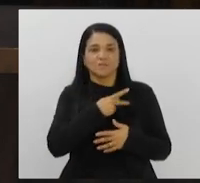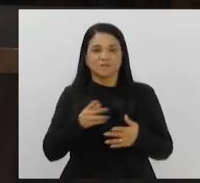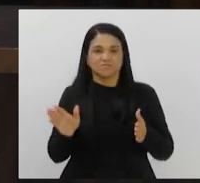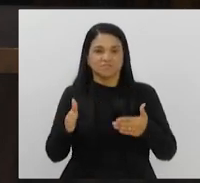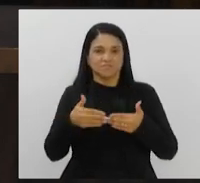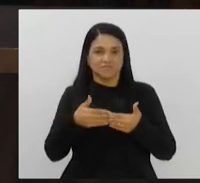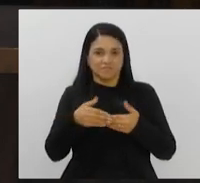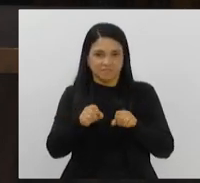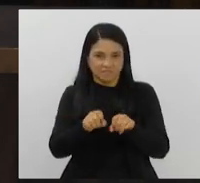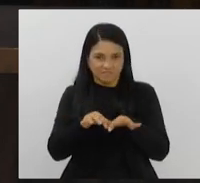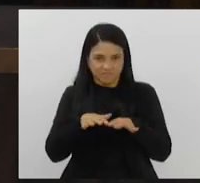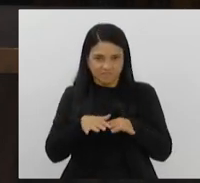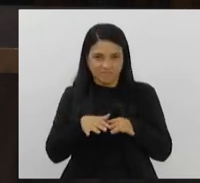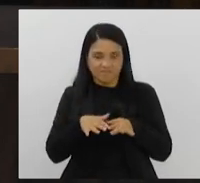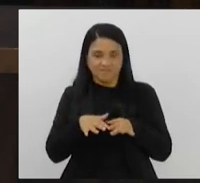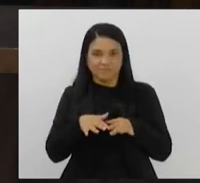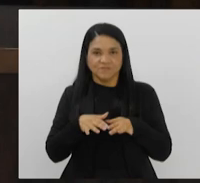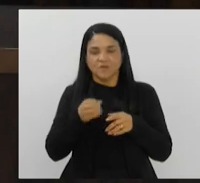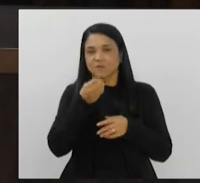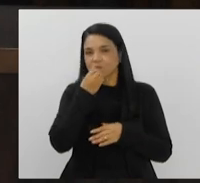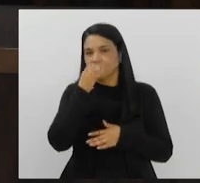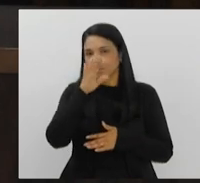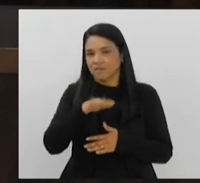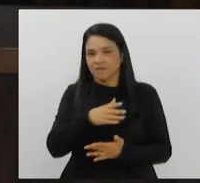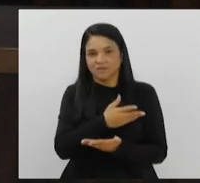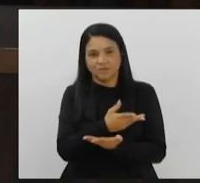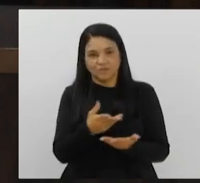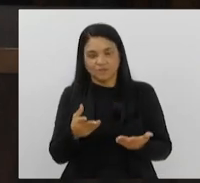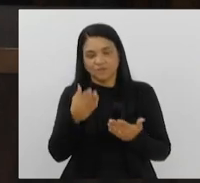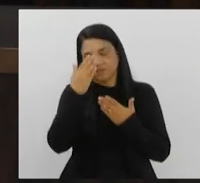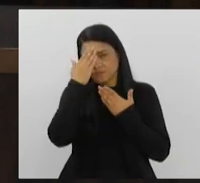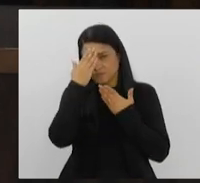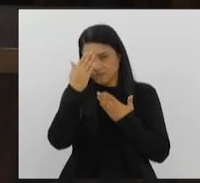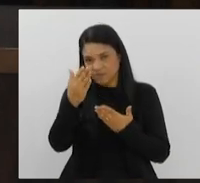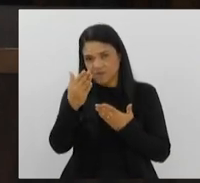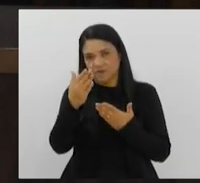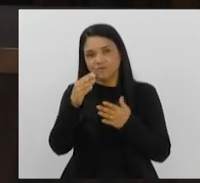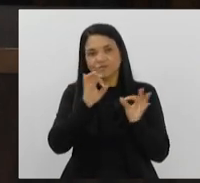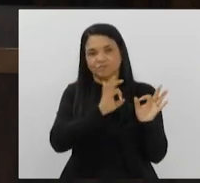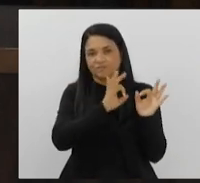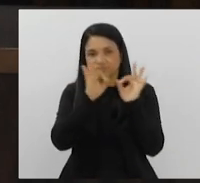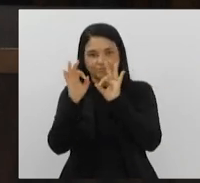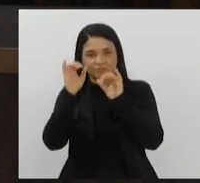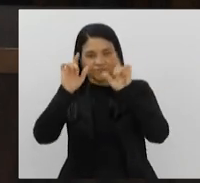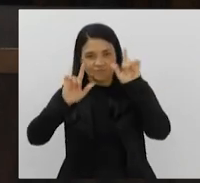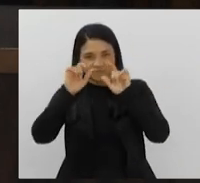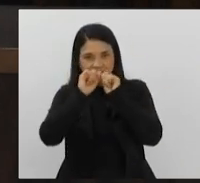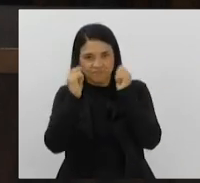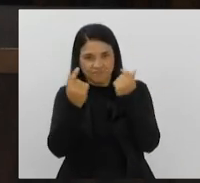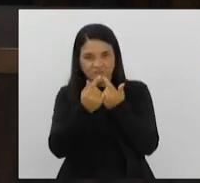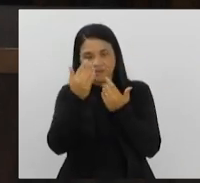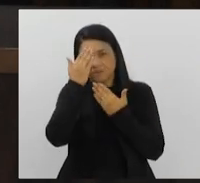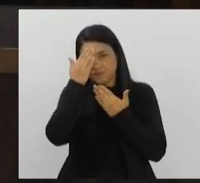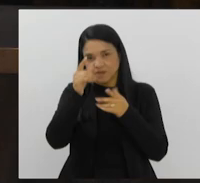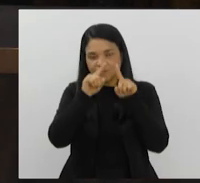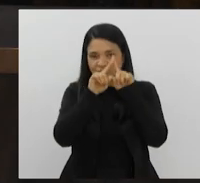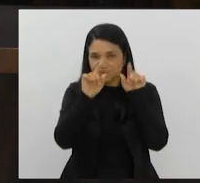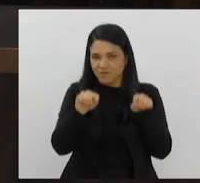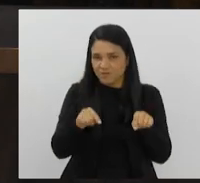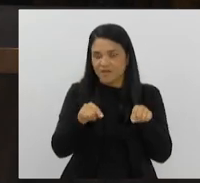sessão. Uma boa tarde para todos. Obrigado por todos que nos assistem pela TV Alerj. Obrigado a todos os